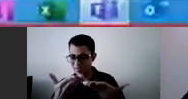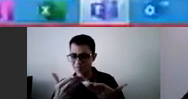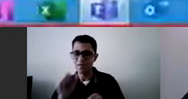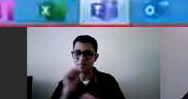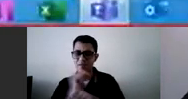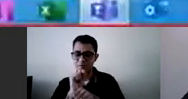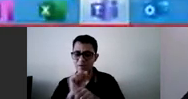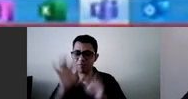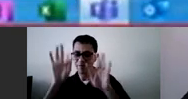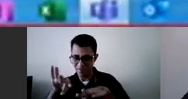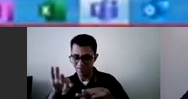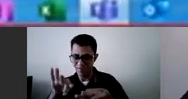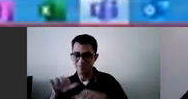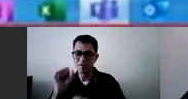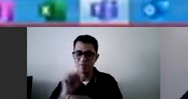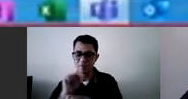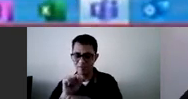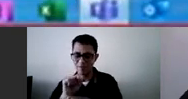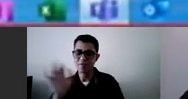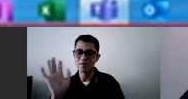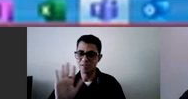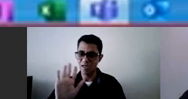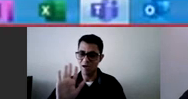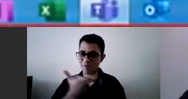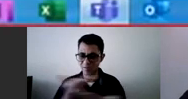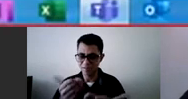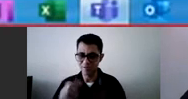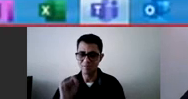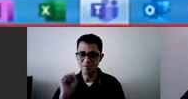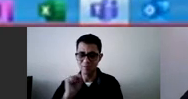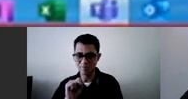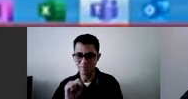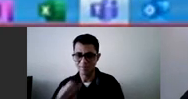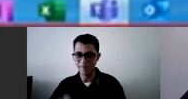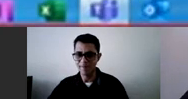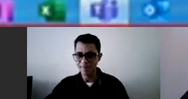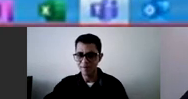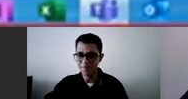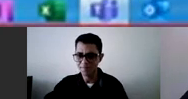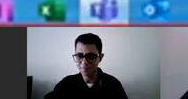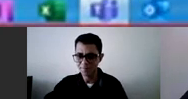vou parar a gravação. Tchau. Eu só vou parar a gravação, peraí. Thank you.